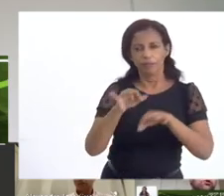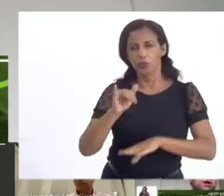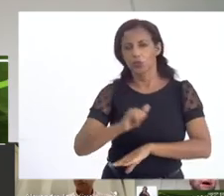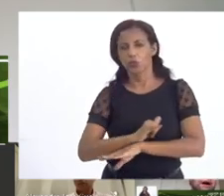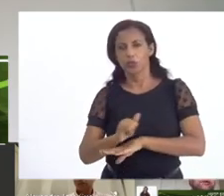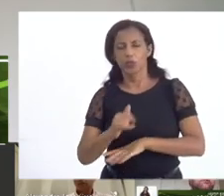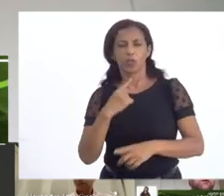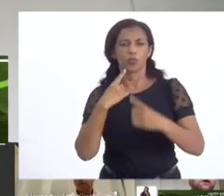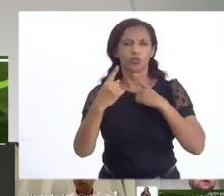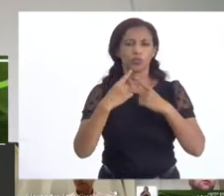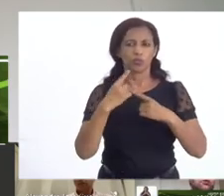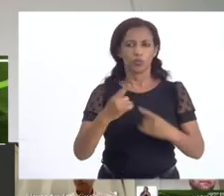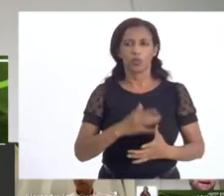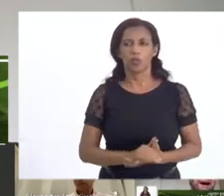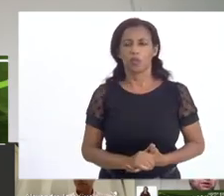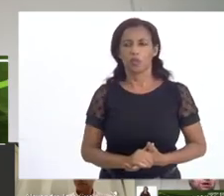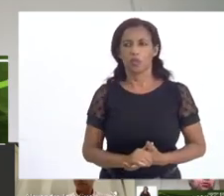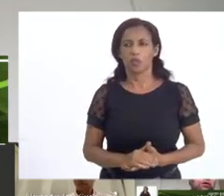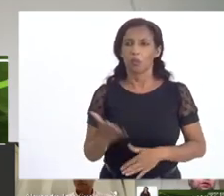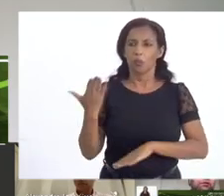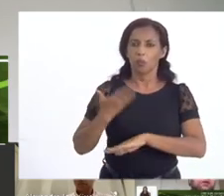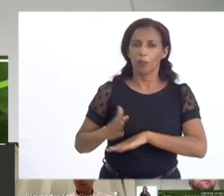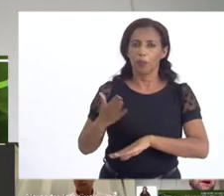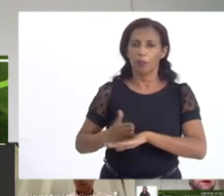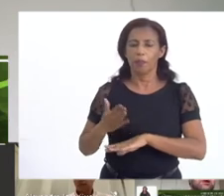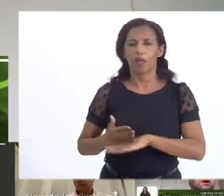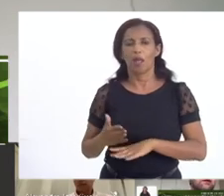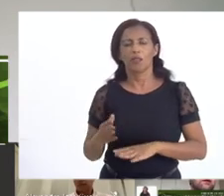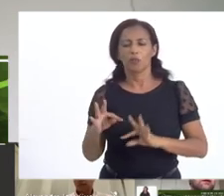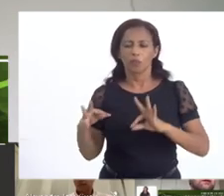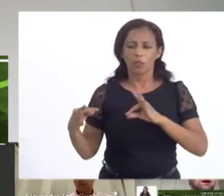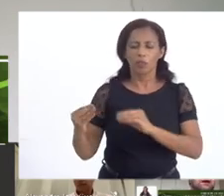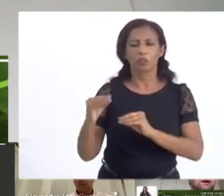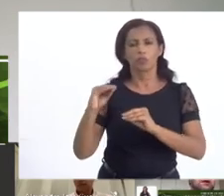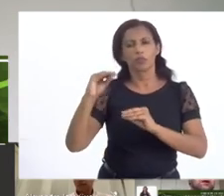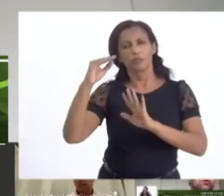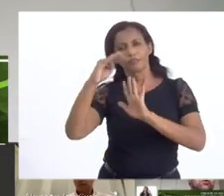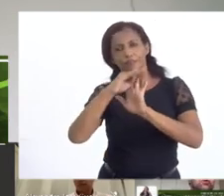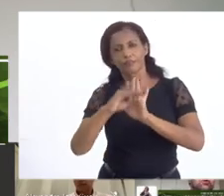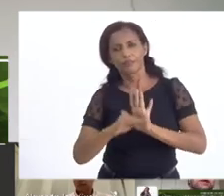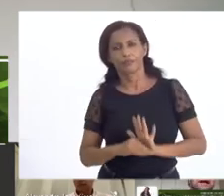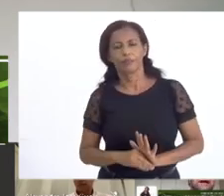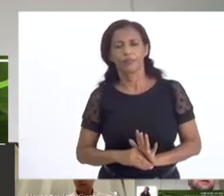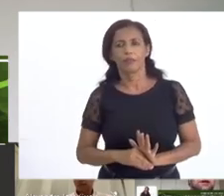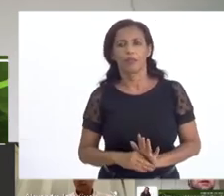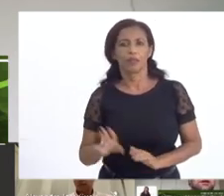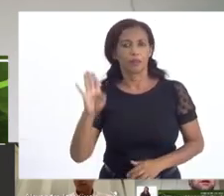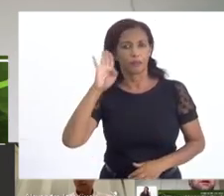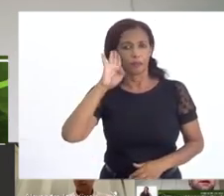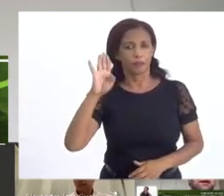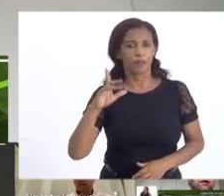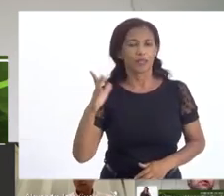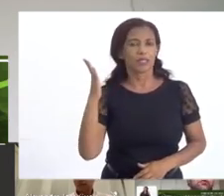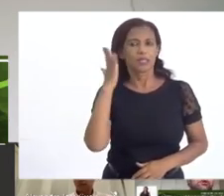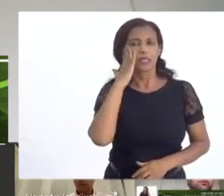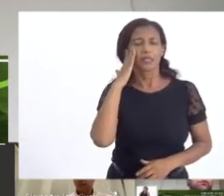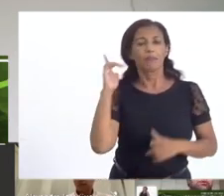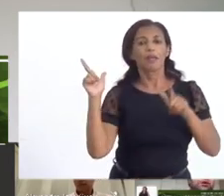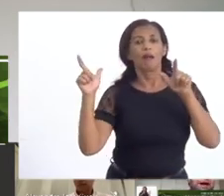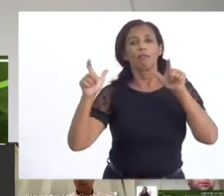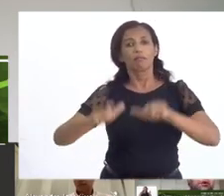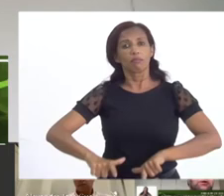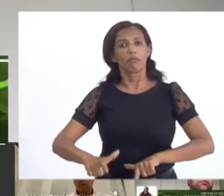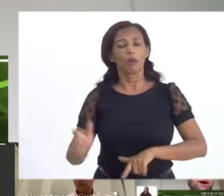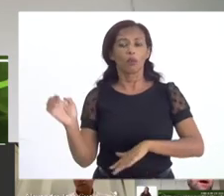muito diálogo e com muita prática, colocando as coisas em prática e escolhendo prioridades, né? A gente tem que saber até onde